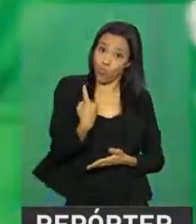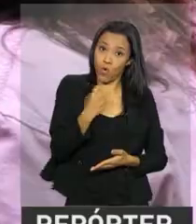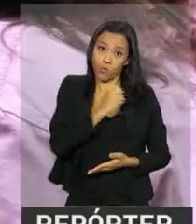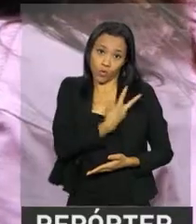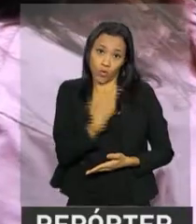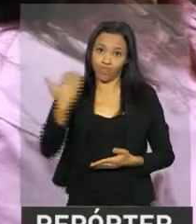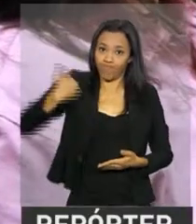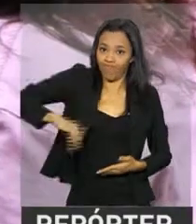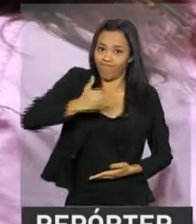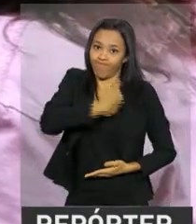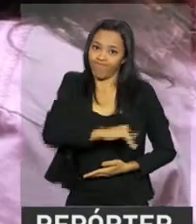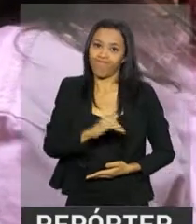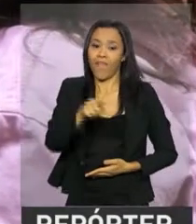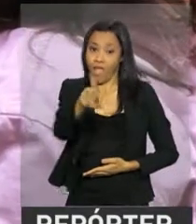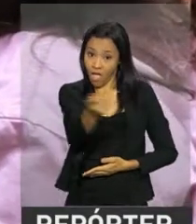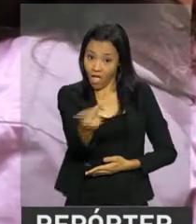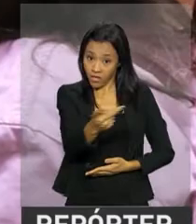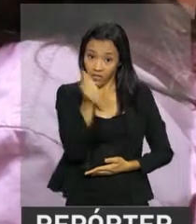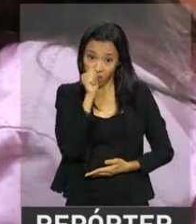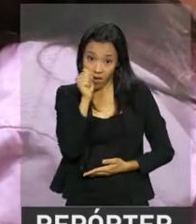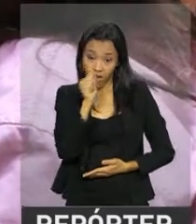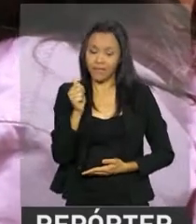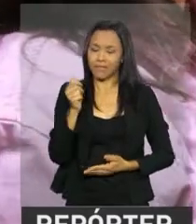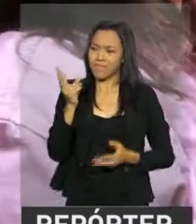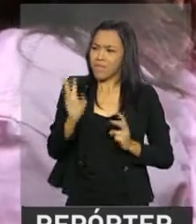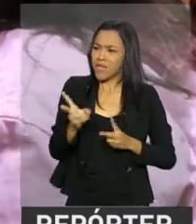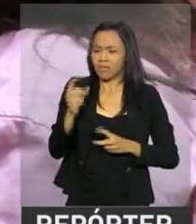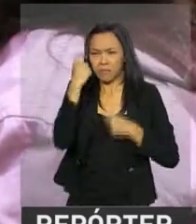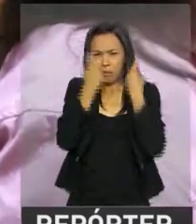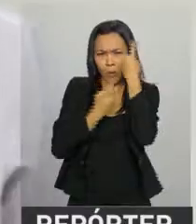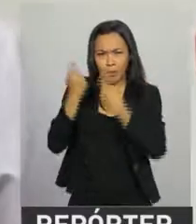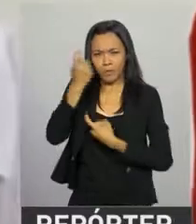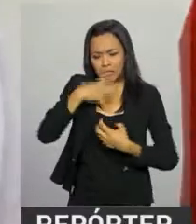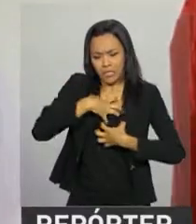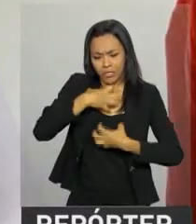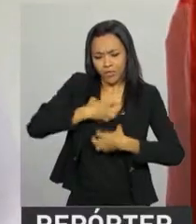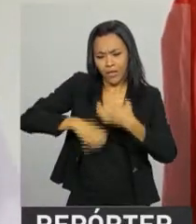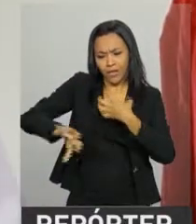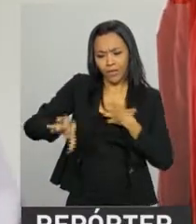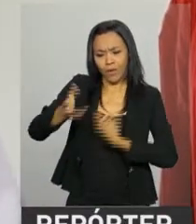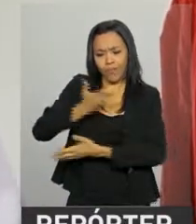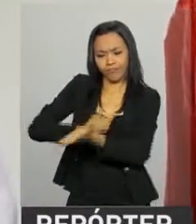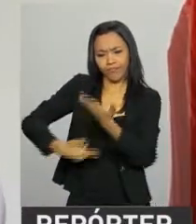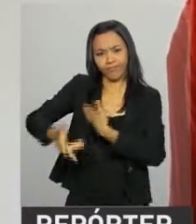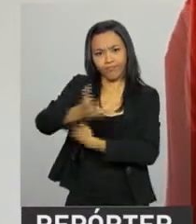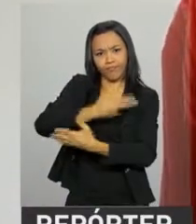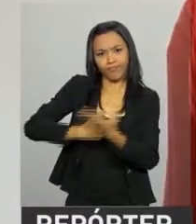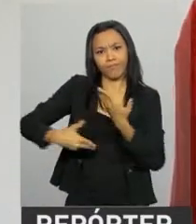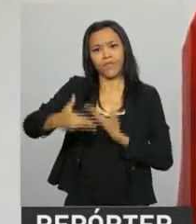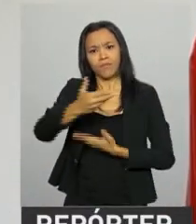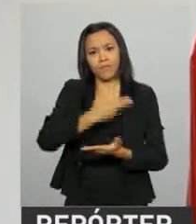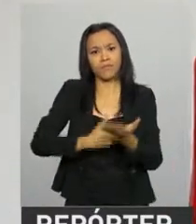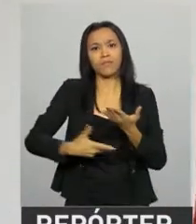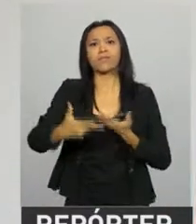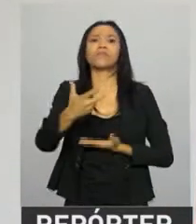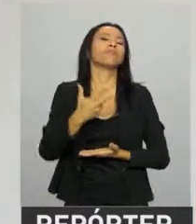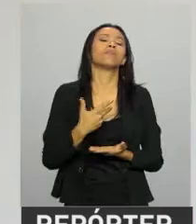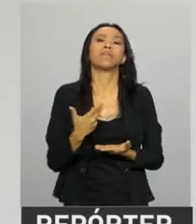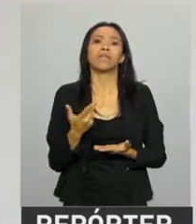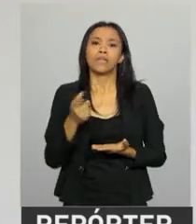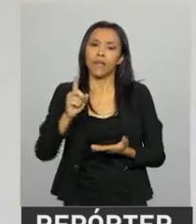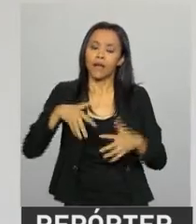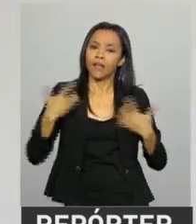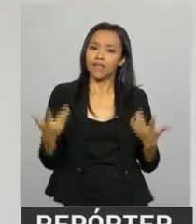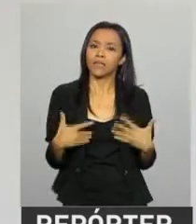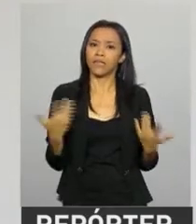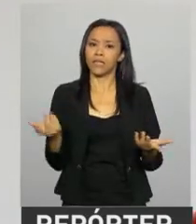seios. As pacientes passaram a compartilhar as mesmas preocupações, sentimento que, aos poucos, foi dando lugar à alegria